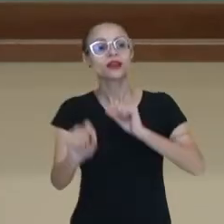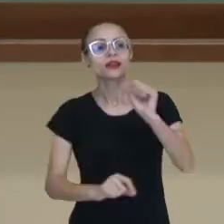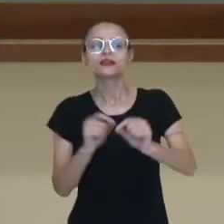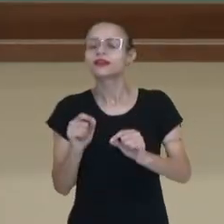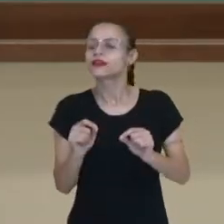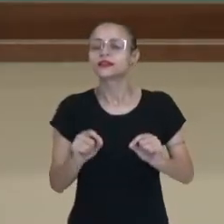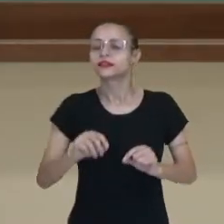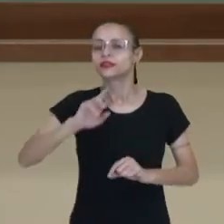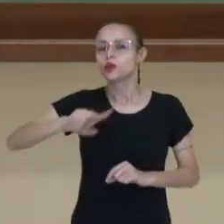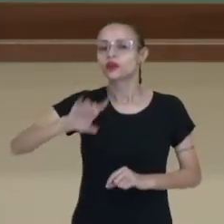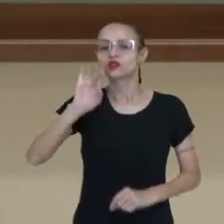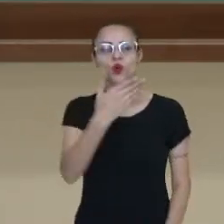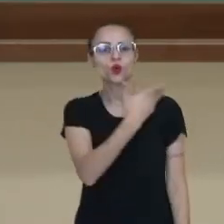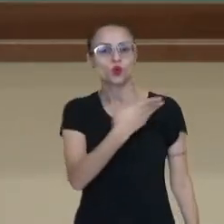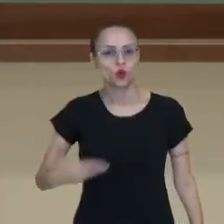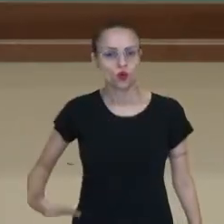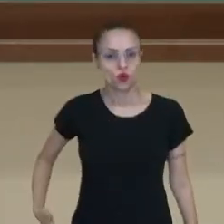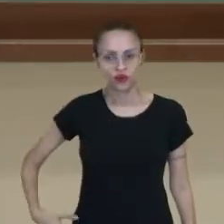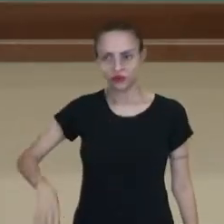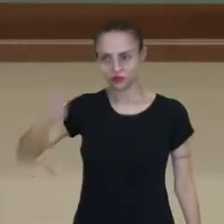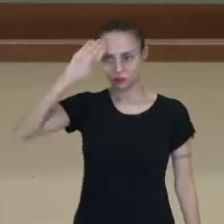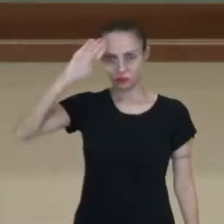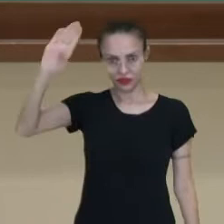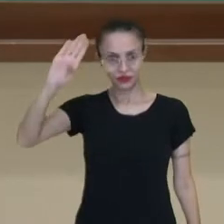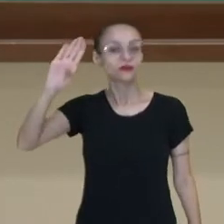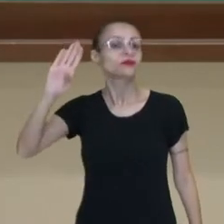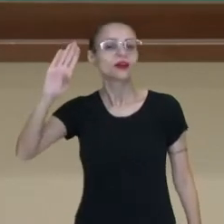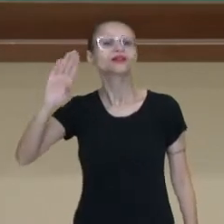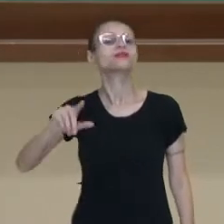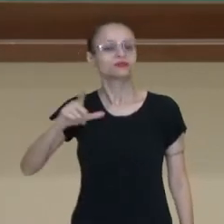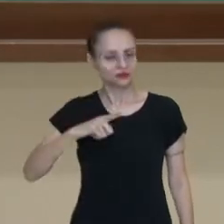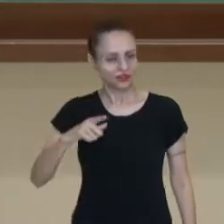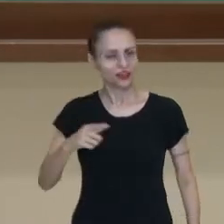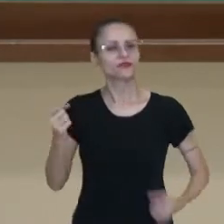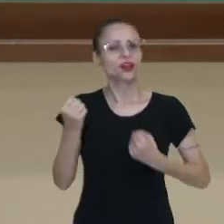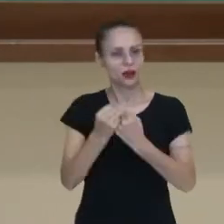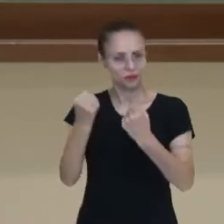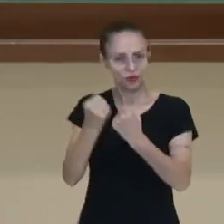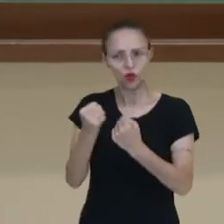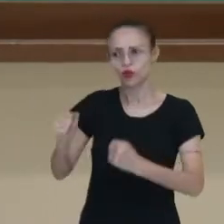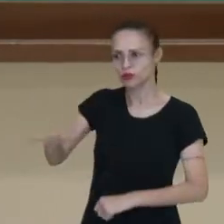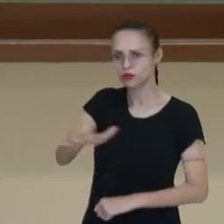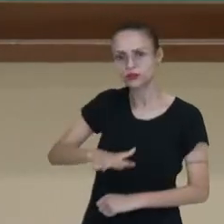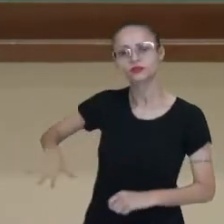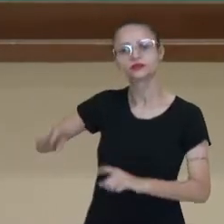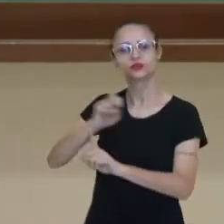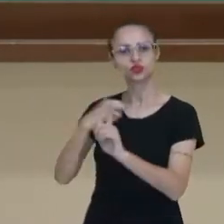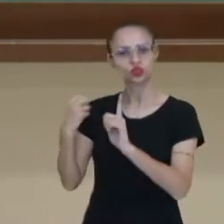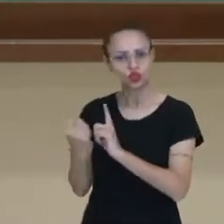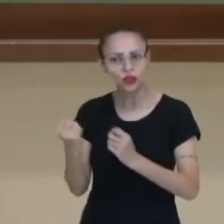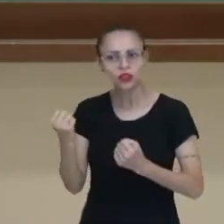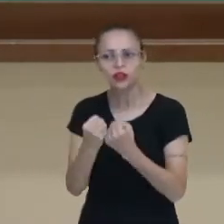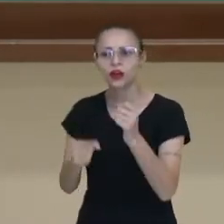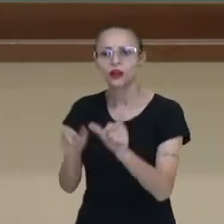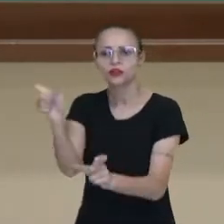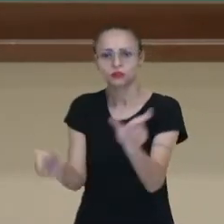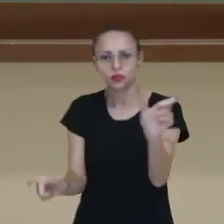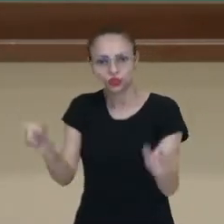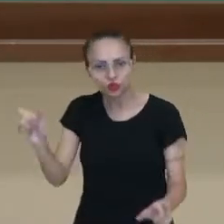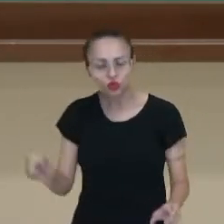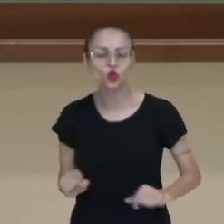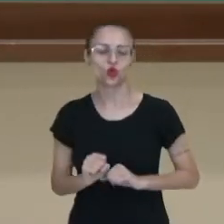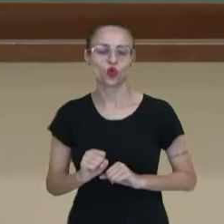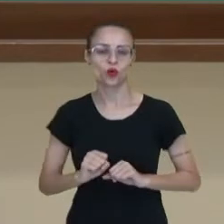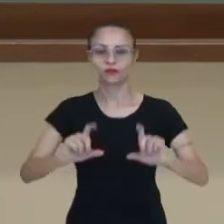foi apenas um governo de militares. Você teve apoio de amplos setores da sociedade civil, como alguns meios